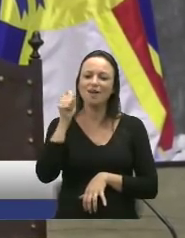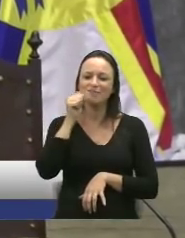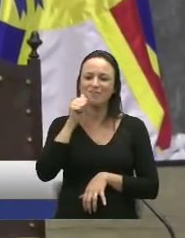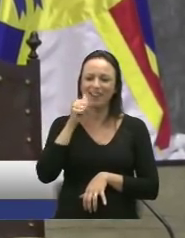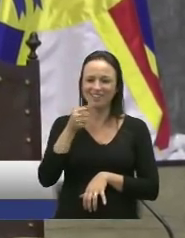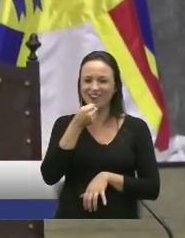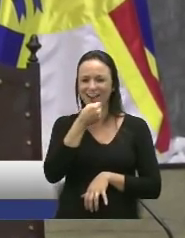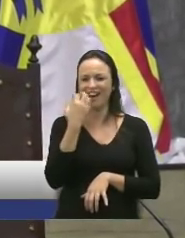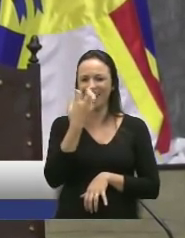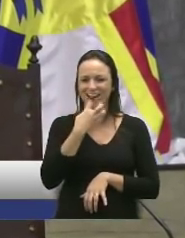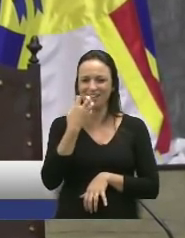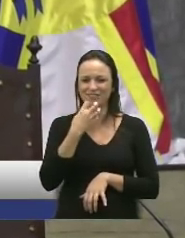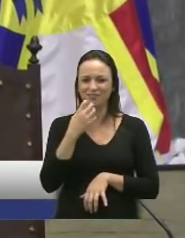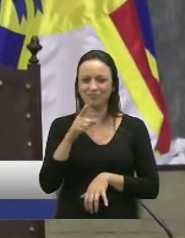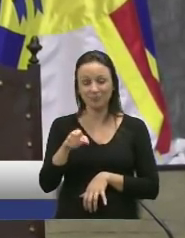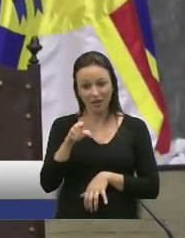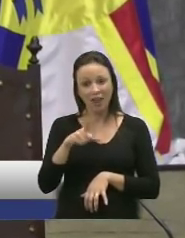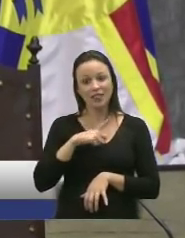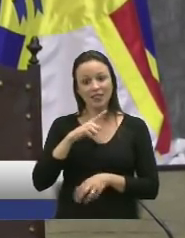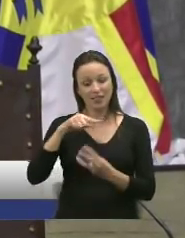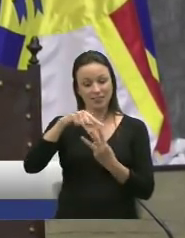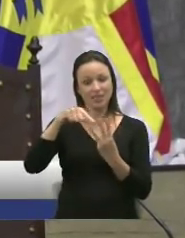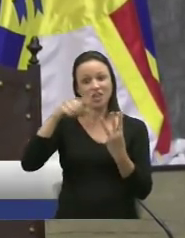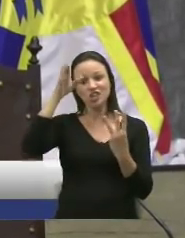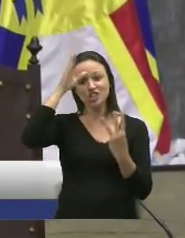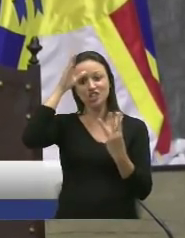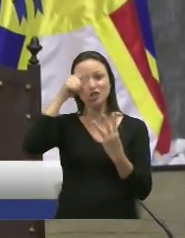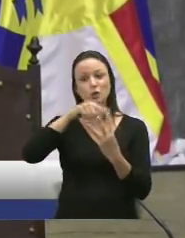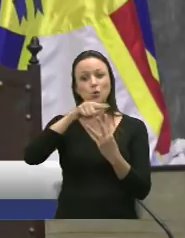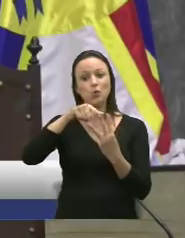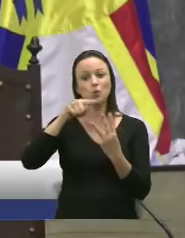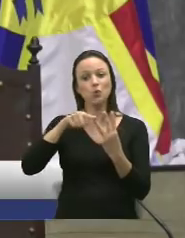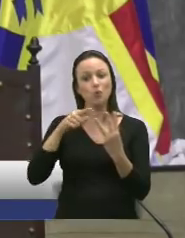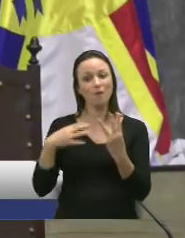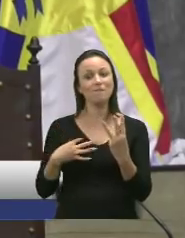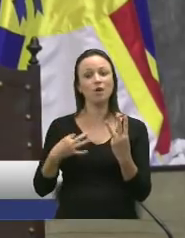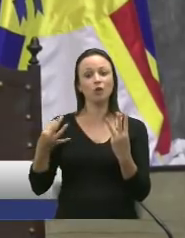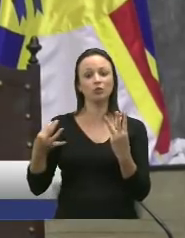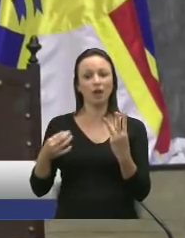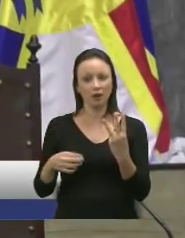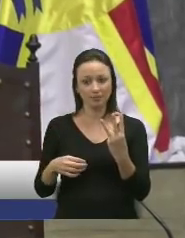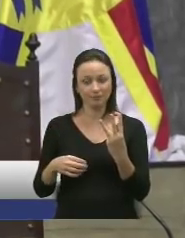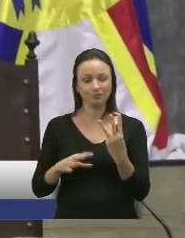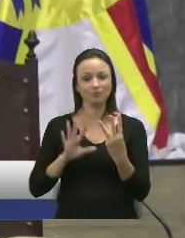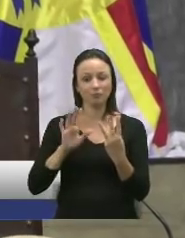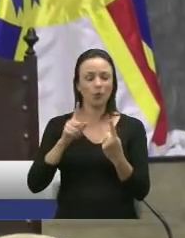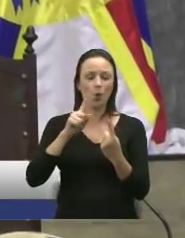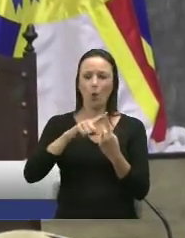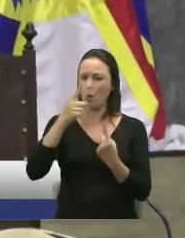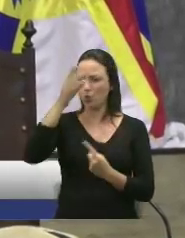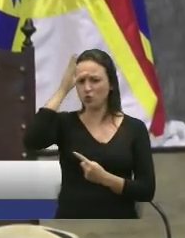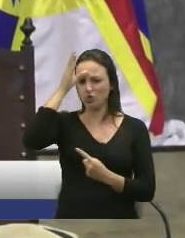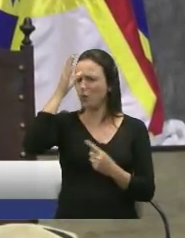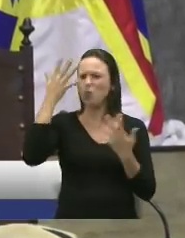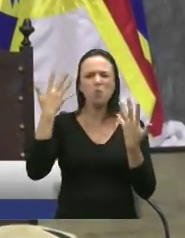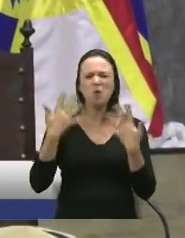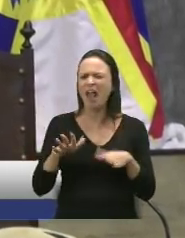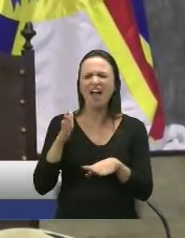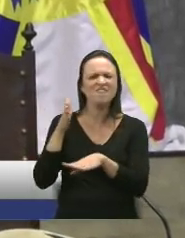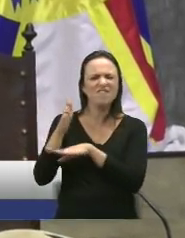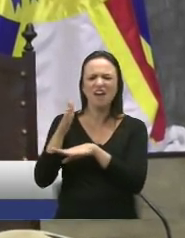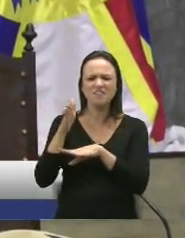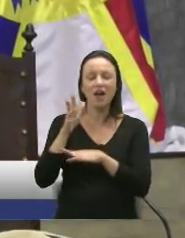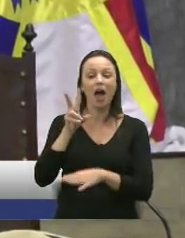que a Inesita teve 3 tios voluntários em 32? Na verdade, um dos tios não queria participar e a avó da Inesita exigiu que